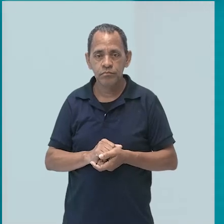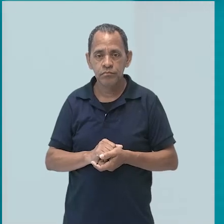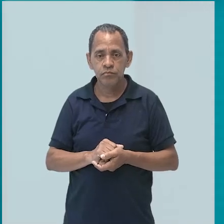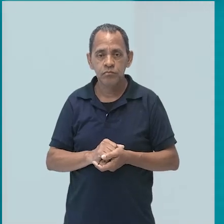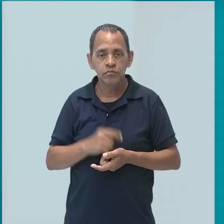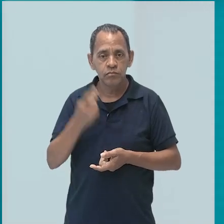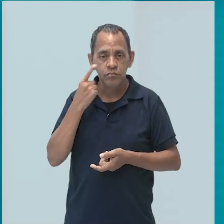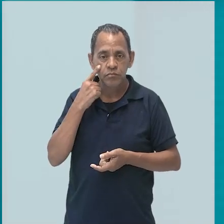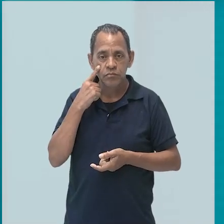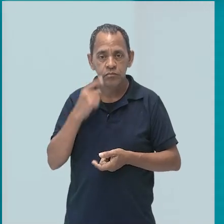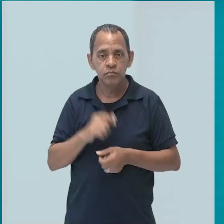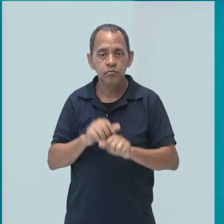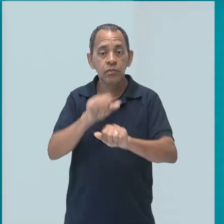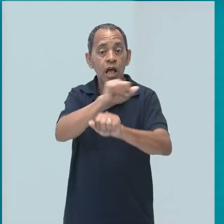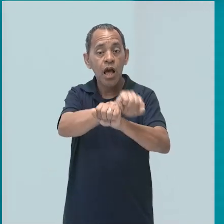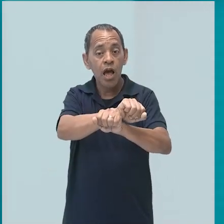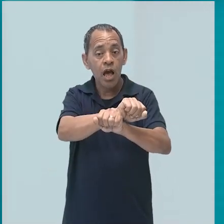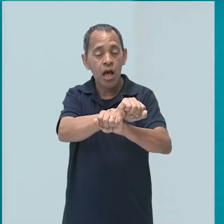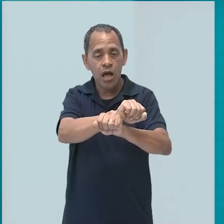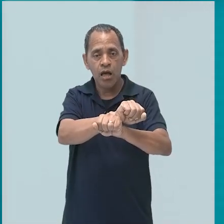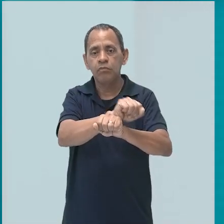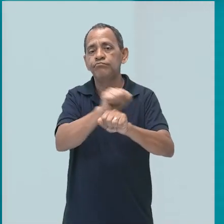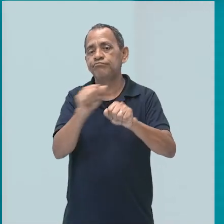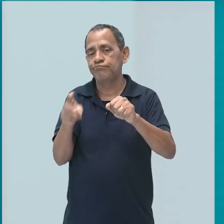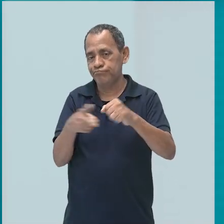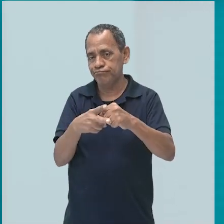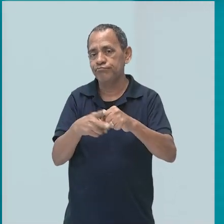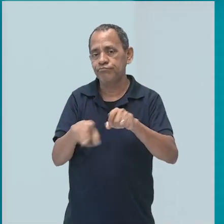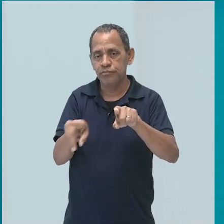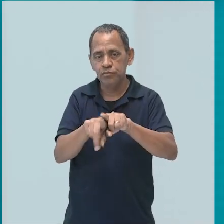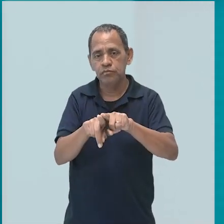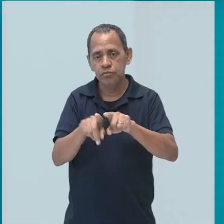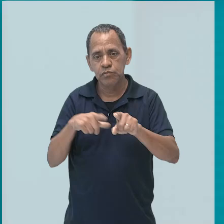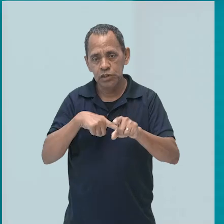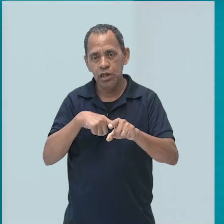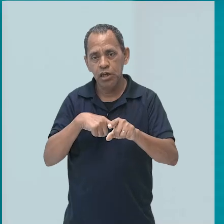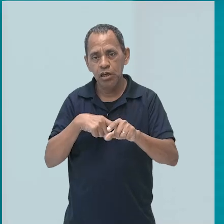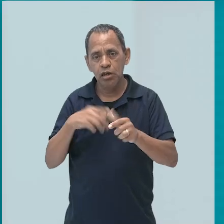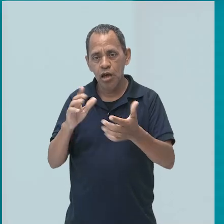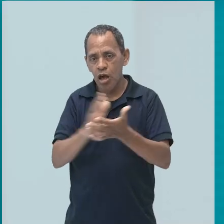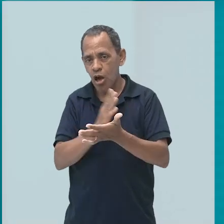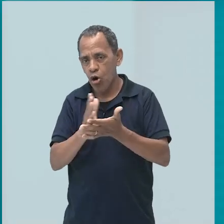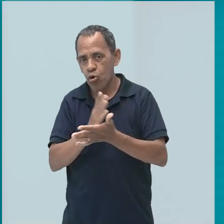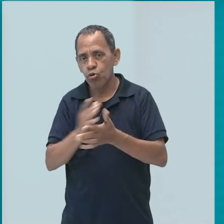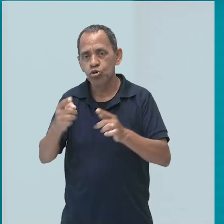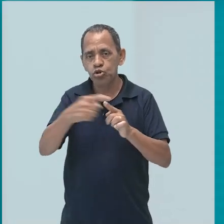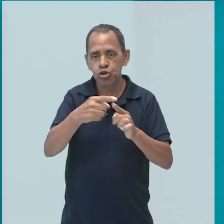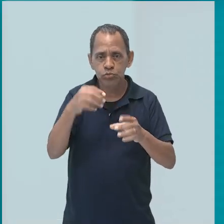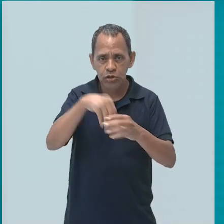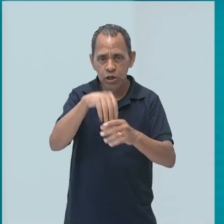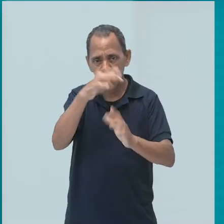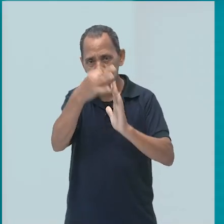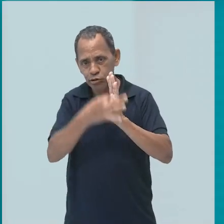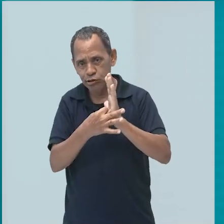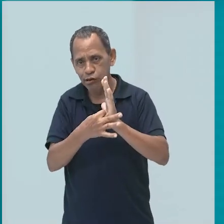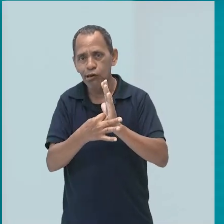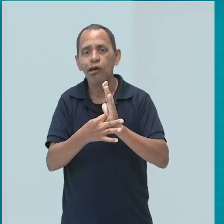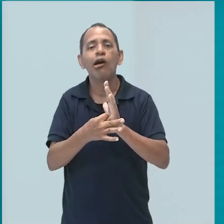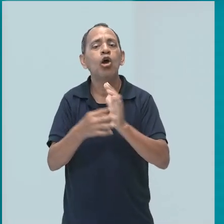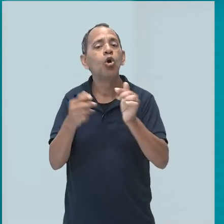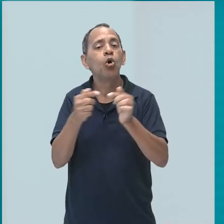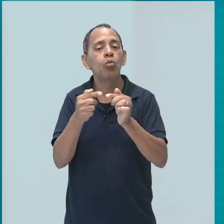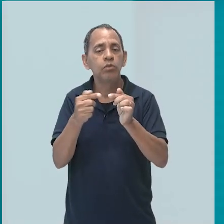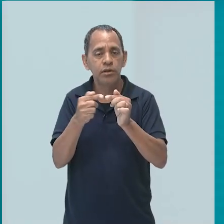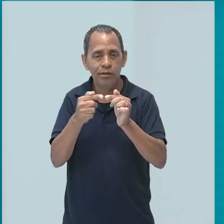Vimos que os advérbios estabelecem circunstâncias diversas dentro do texto, de acordo com o contexto em que ele foi